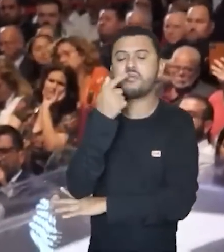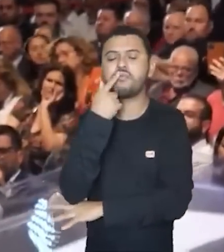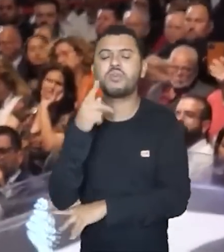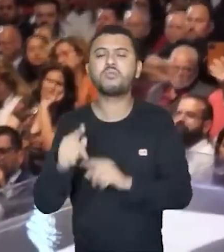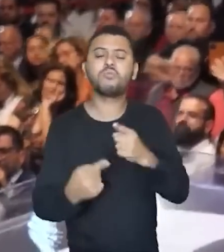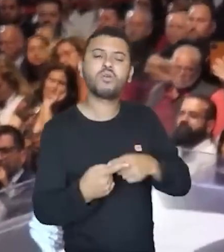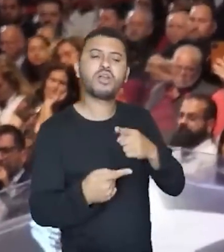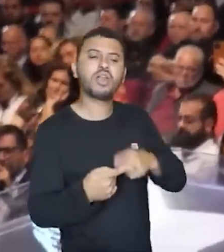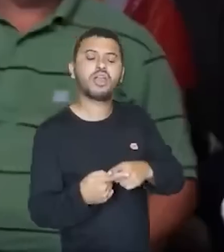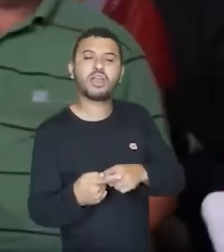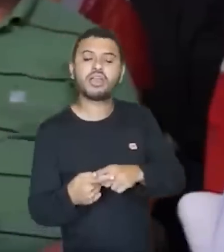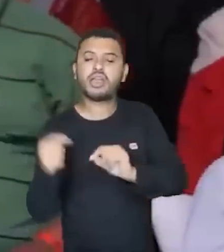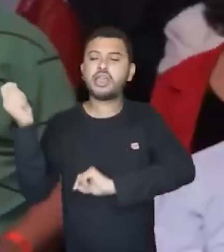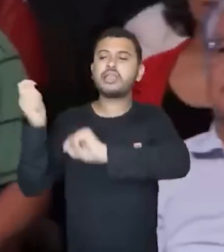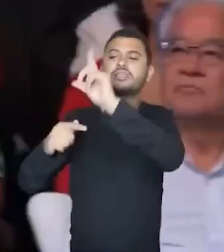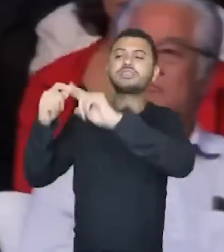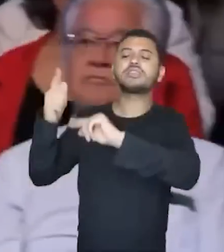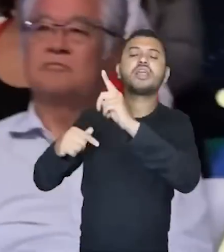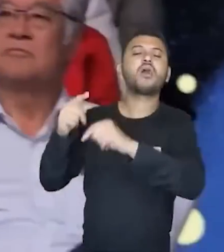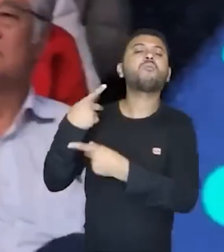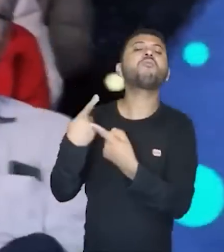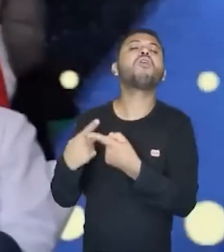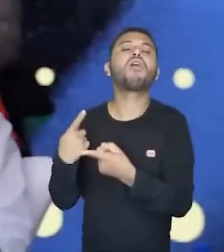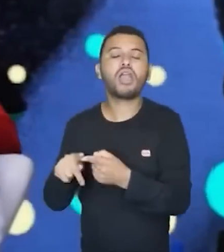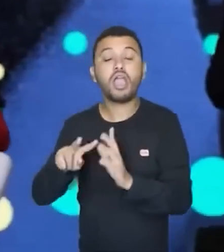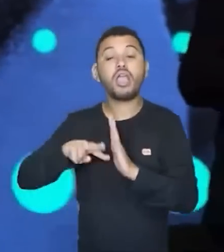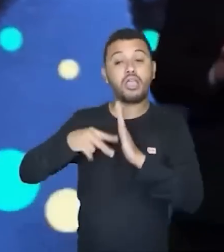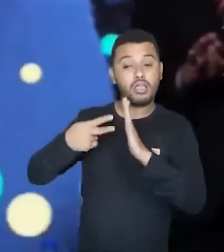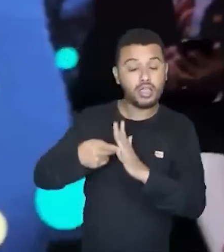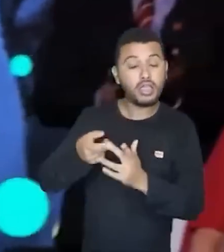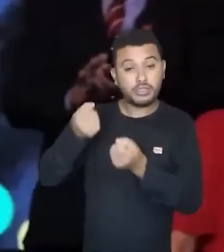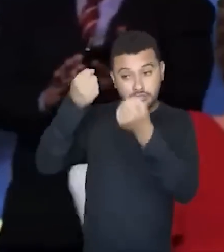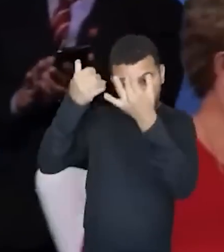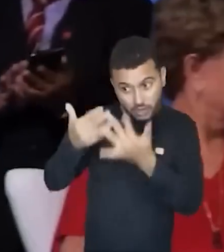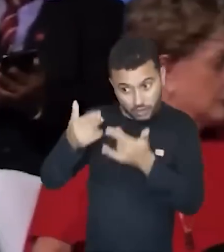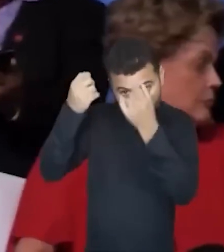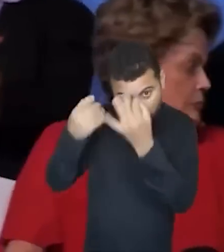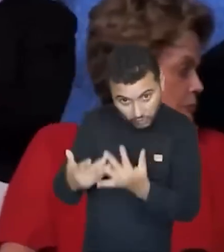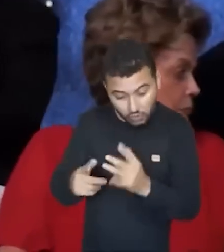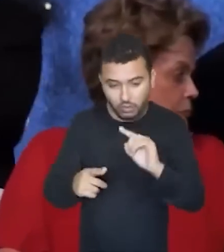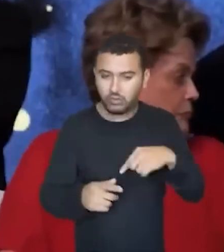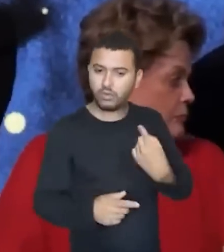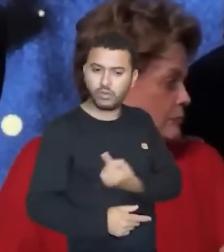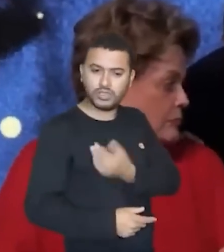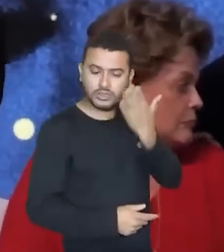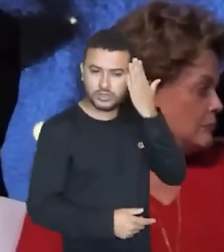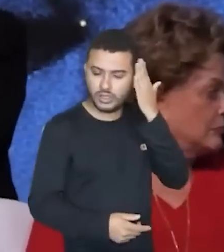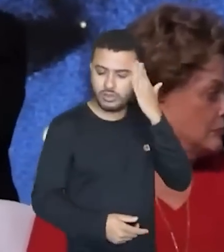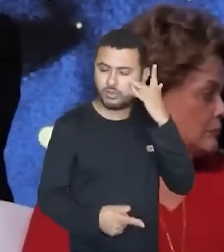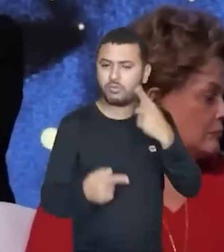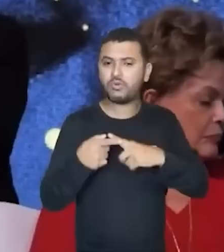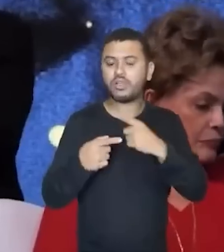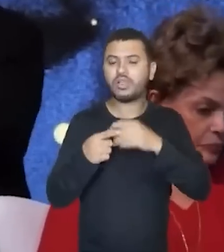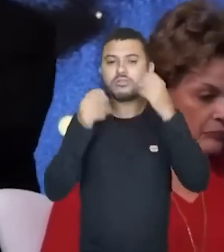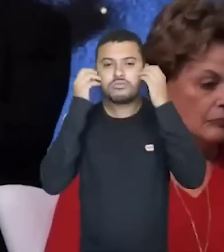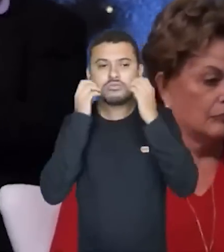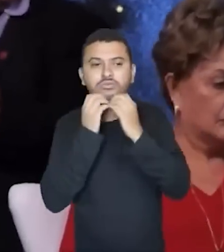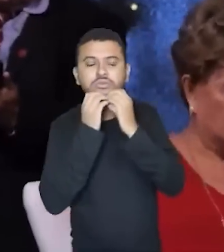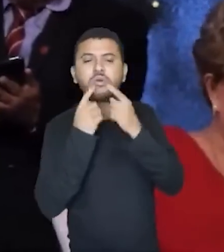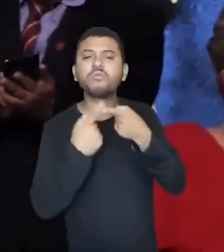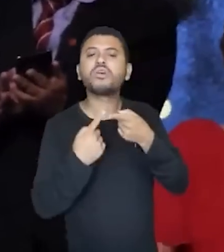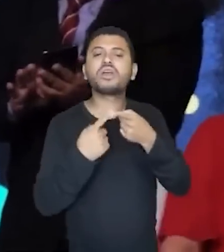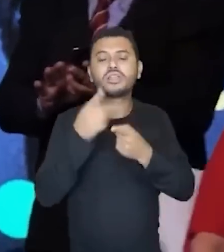que a estrela. Depois que convencemos a estrela, outra vez por que a gente tinha barba. Ou seja, as pessoas cada